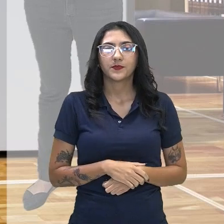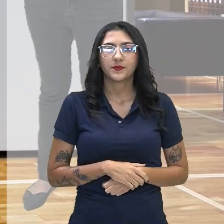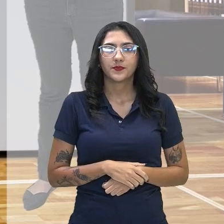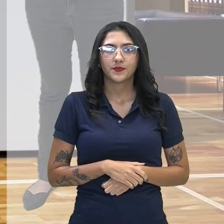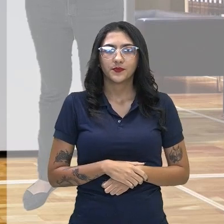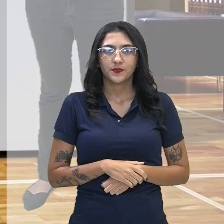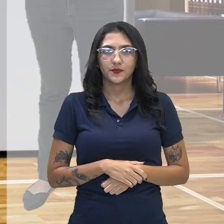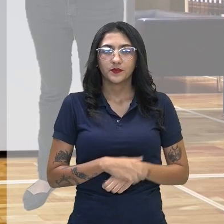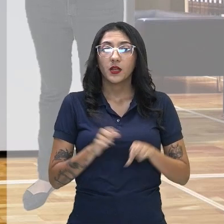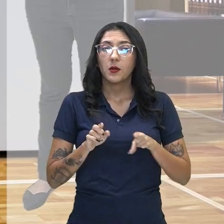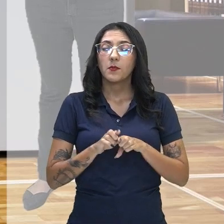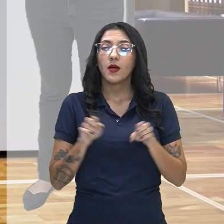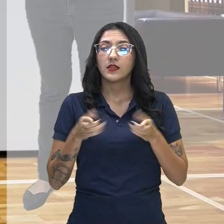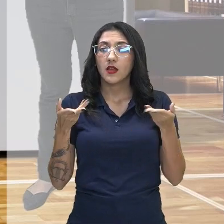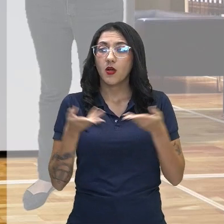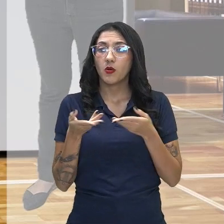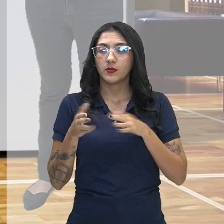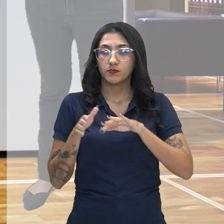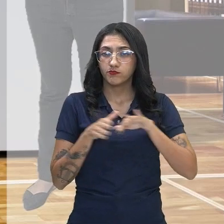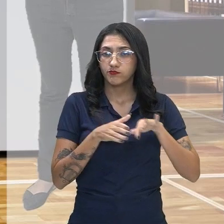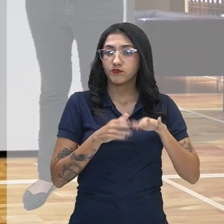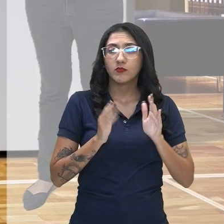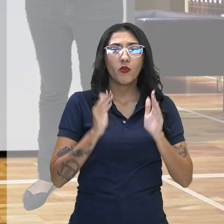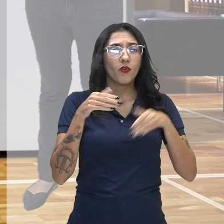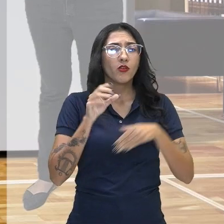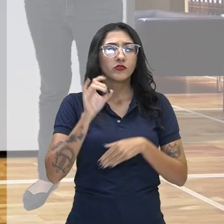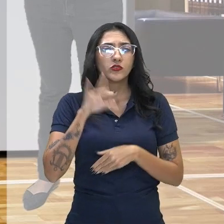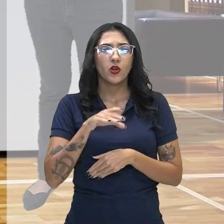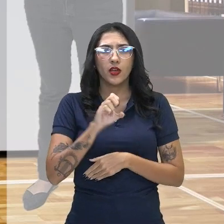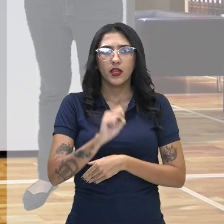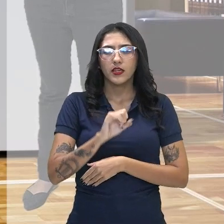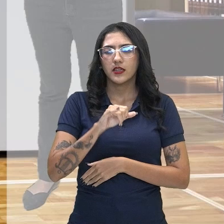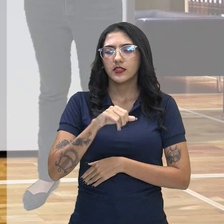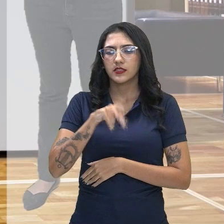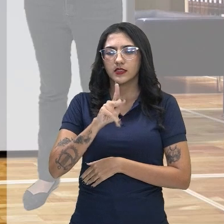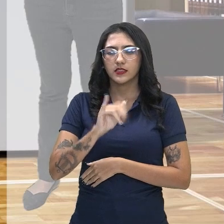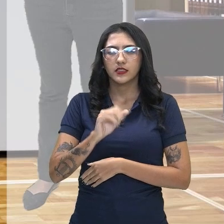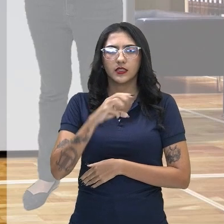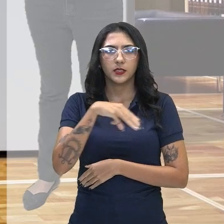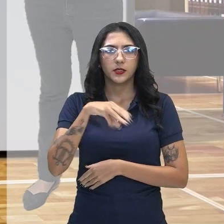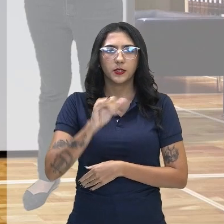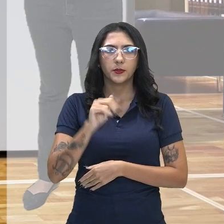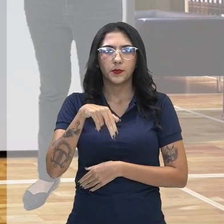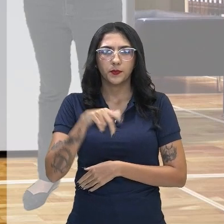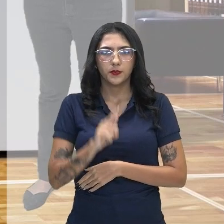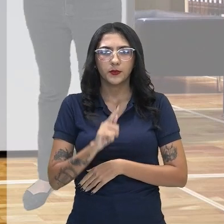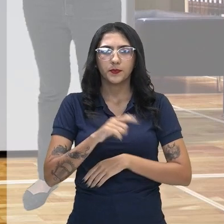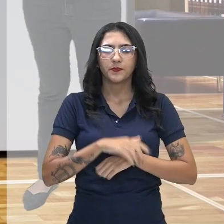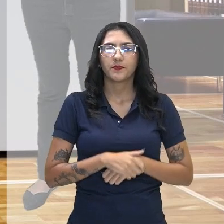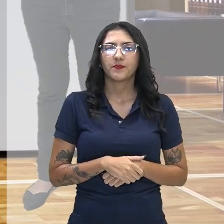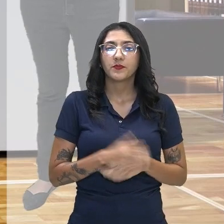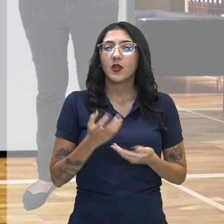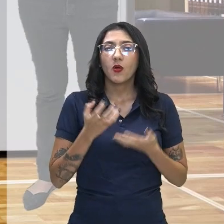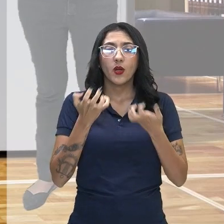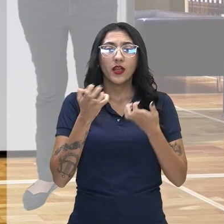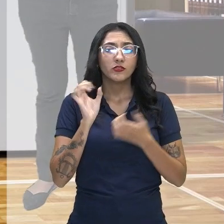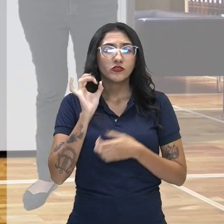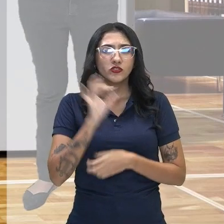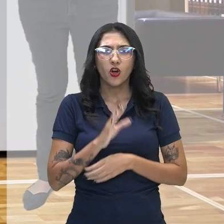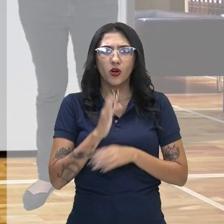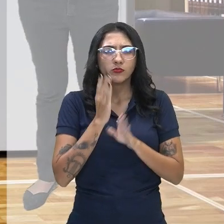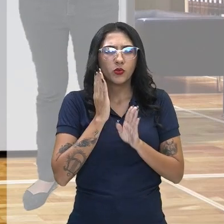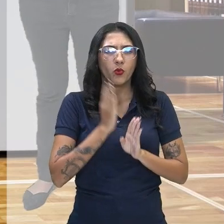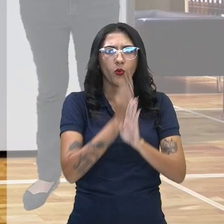ao skimming, essa estratégia de leitura, lembrem-se, eu quero só saber qual é o assunto